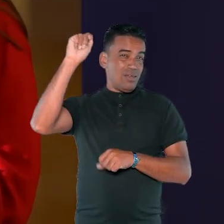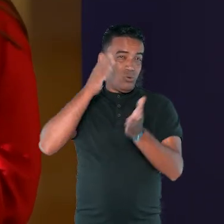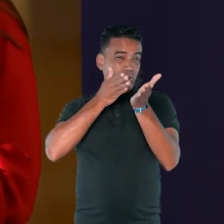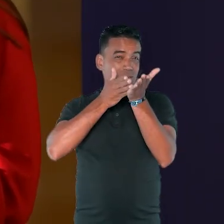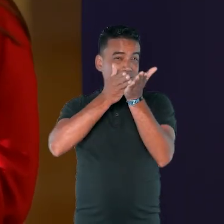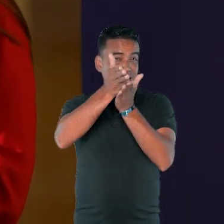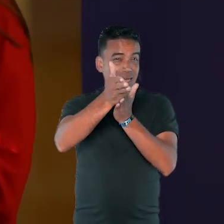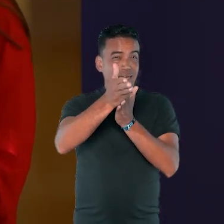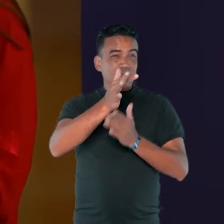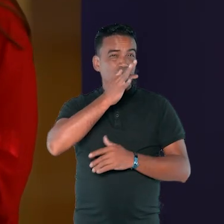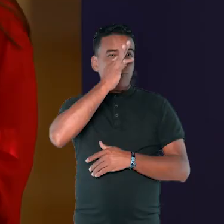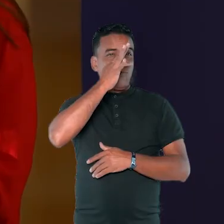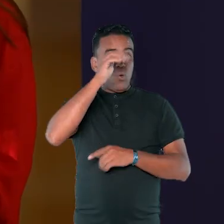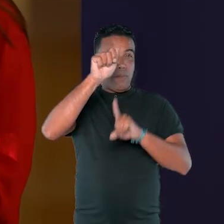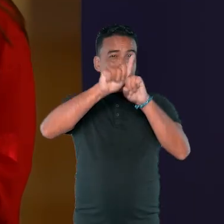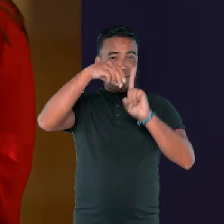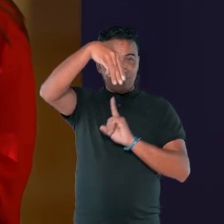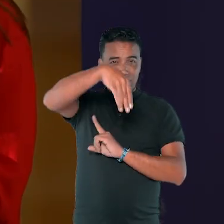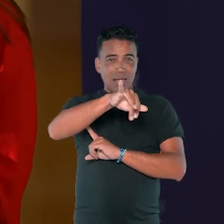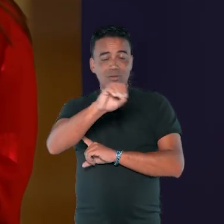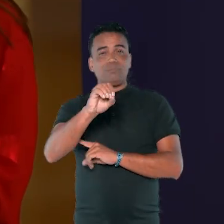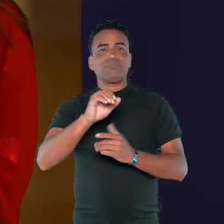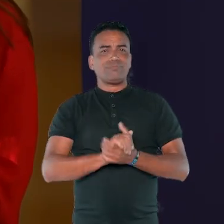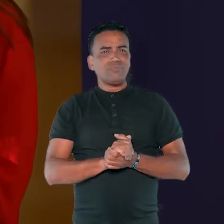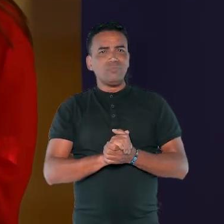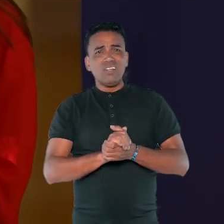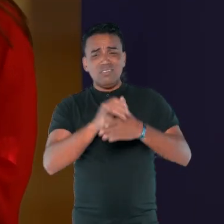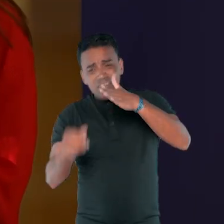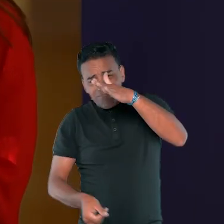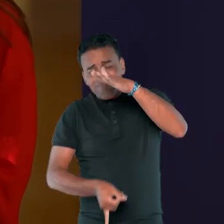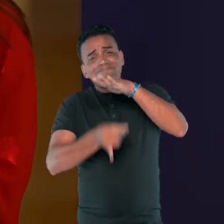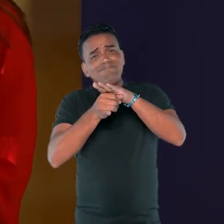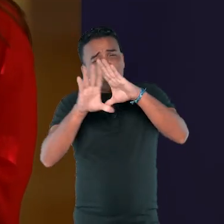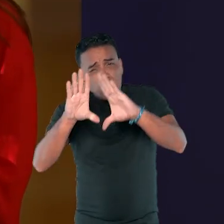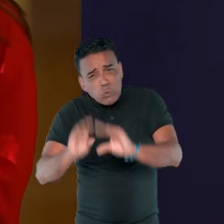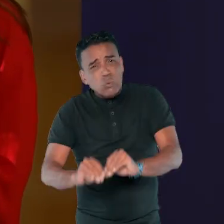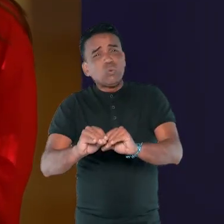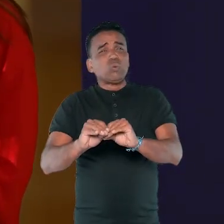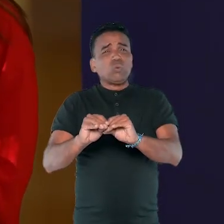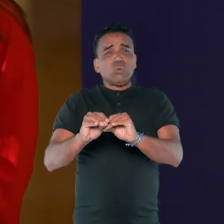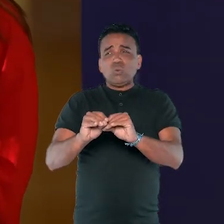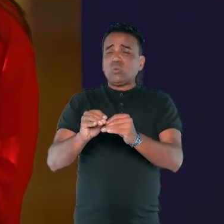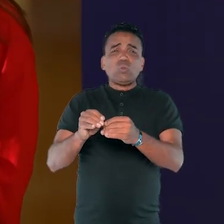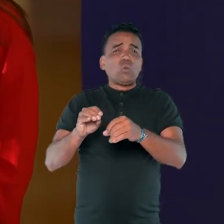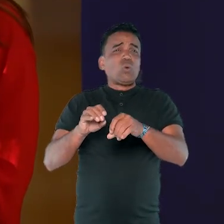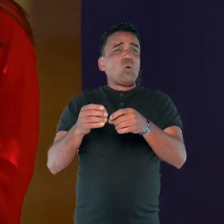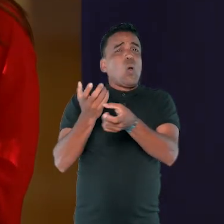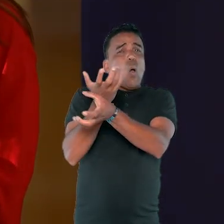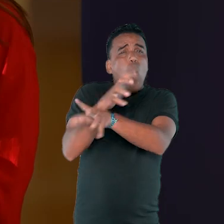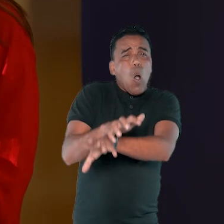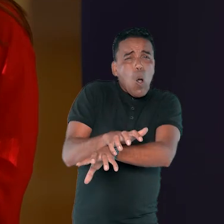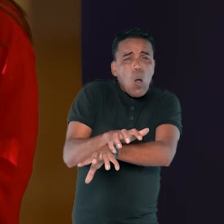maio. Às vezes se segue o fosso e o roer do magro osso. E o que era